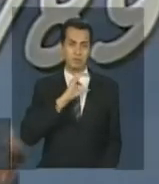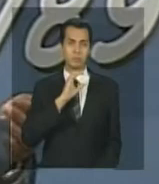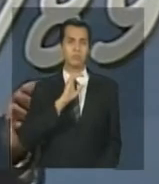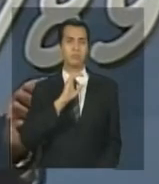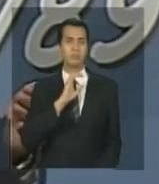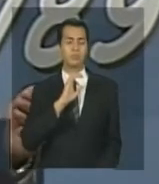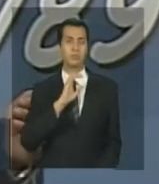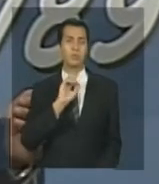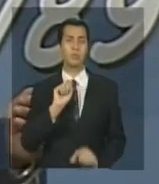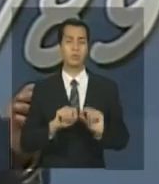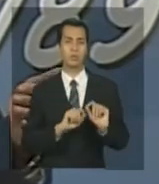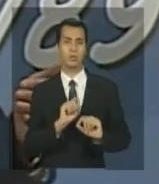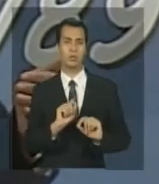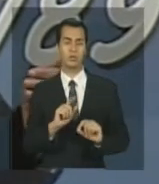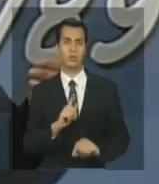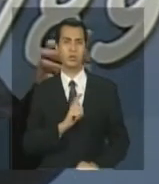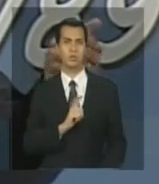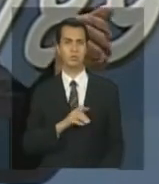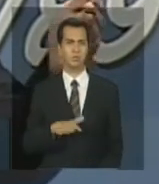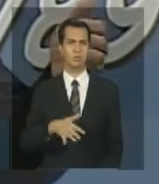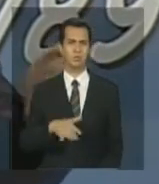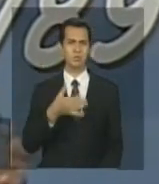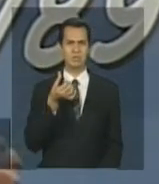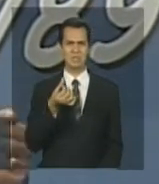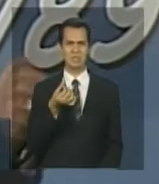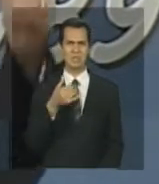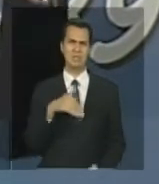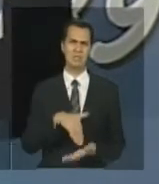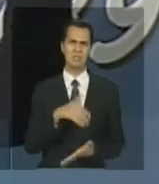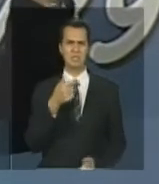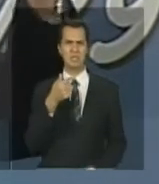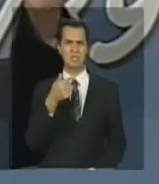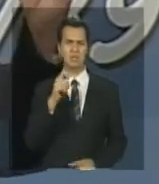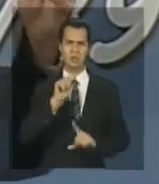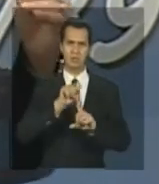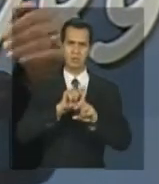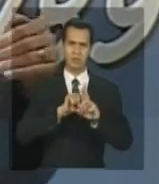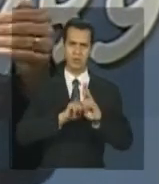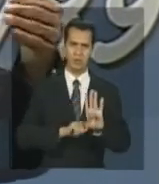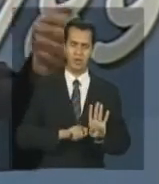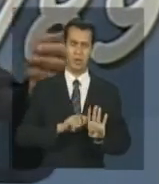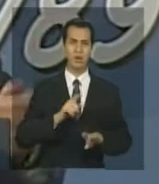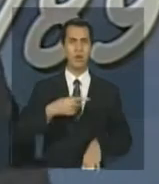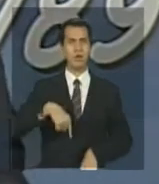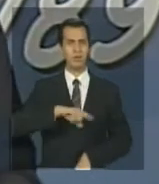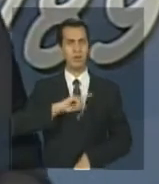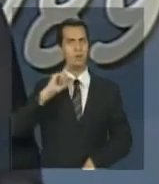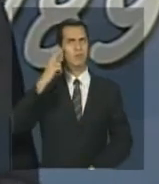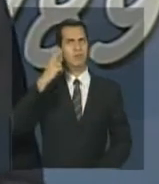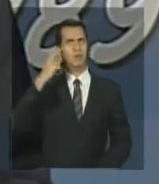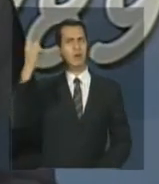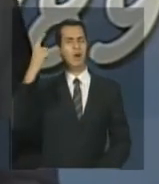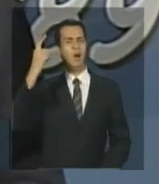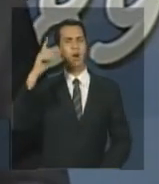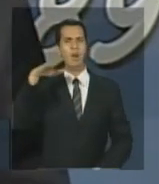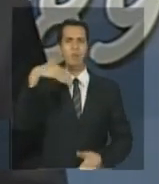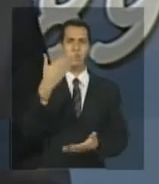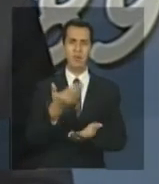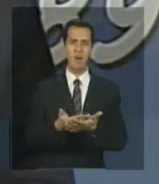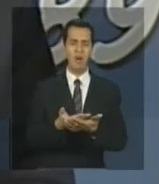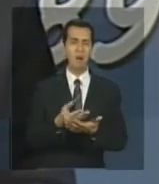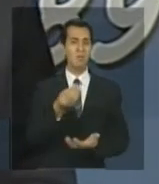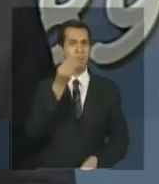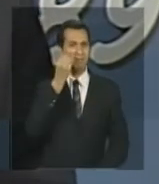isso te mandou no mínimo seis sete meses para que dá ideia a gente pudesse fazer o primeiro teste o